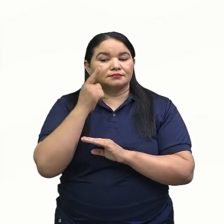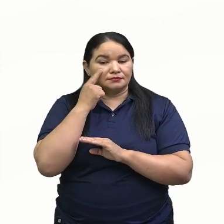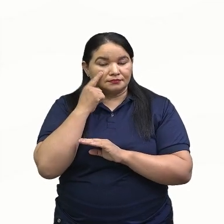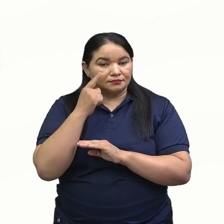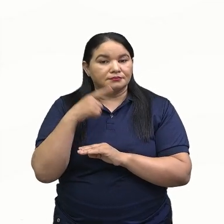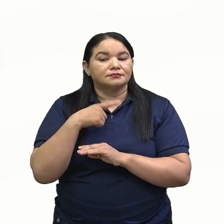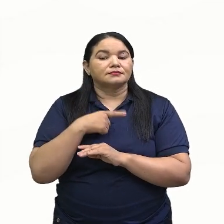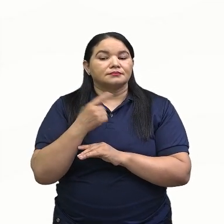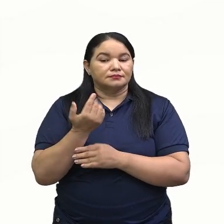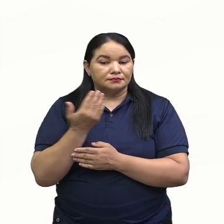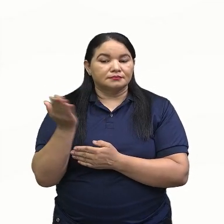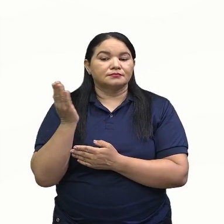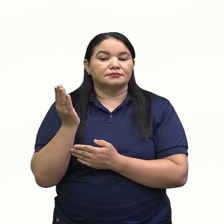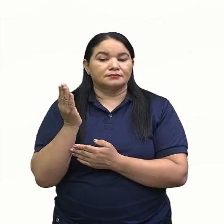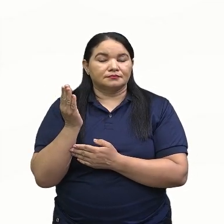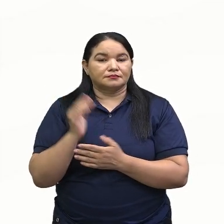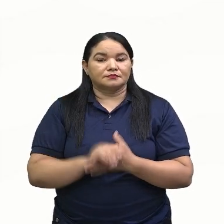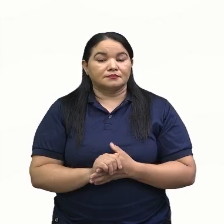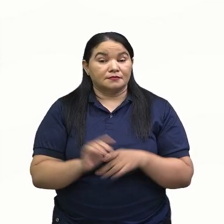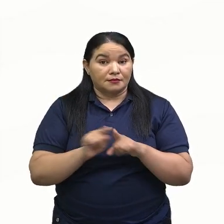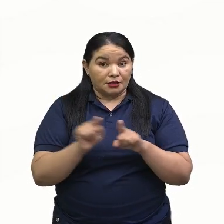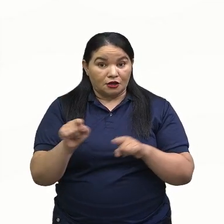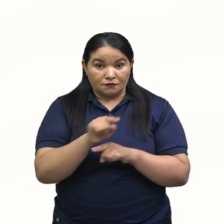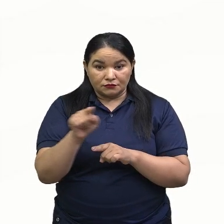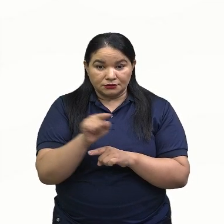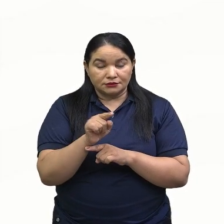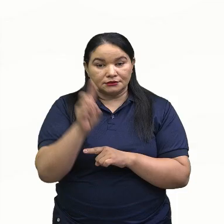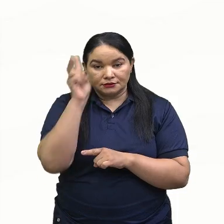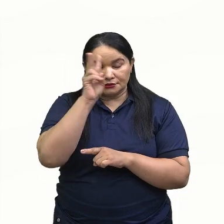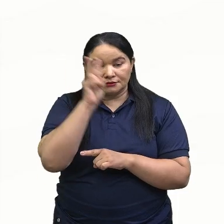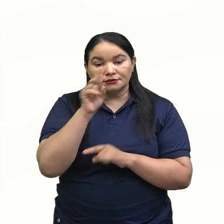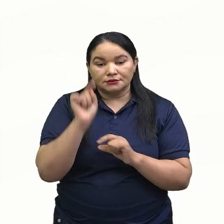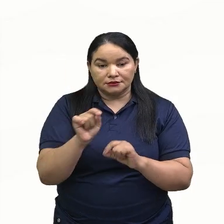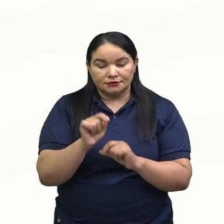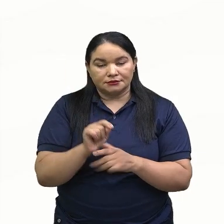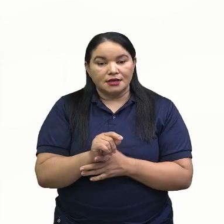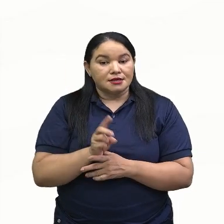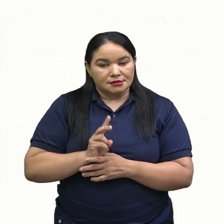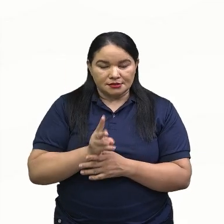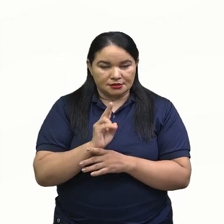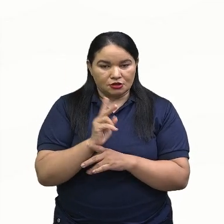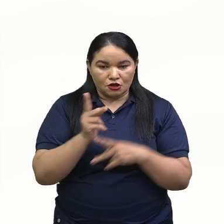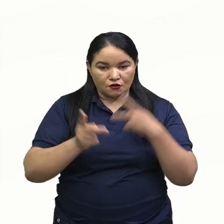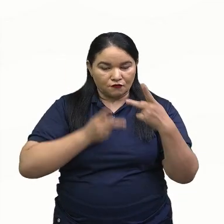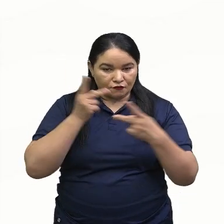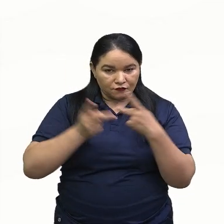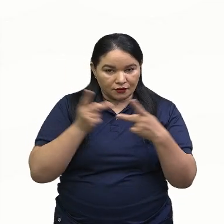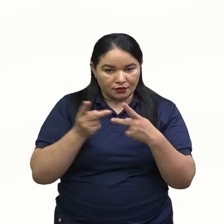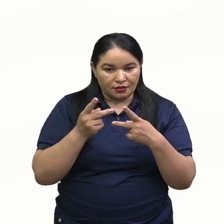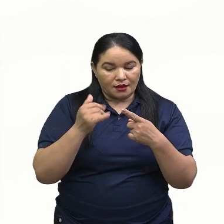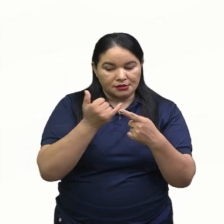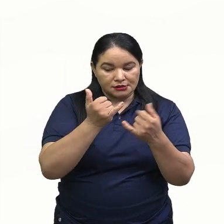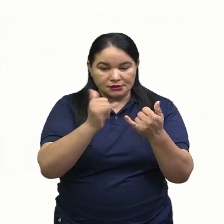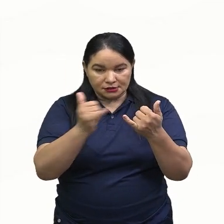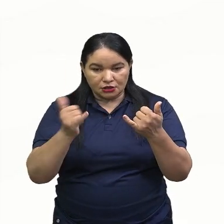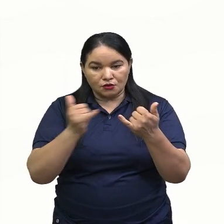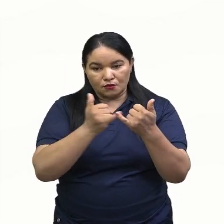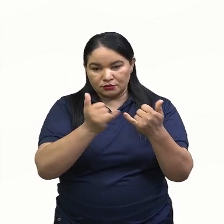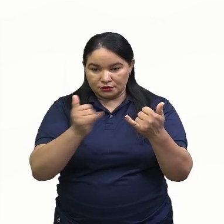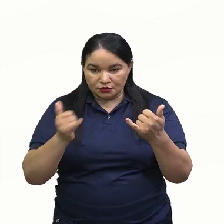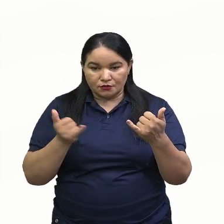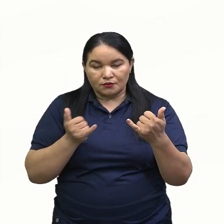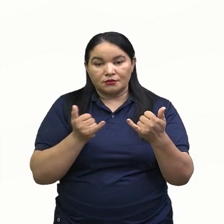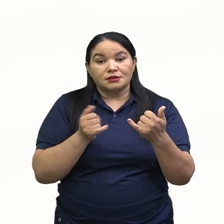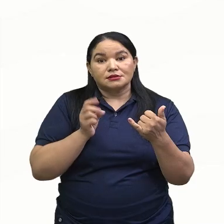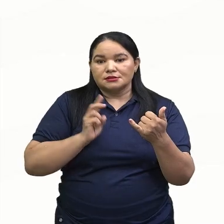dispositivos. E não esqueçam, sempre que falarmos aí desse circuito, não esquece aí, eu